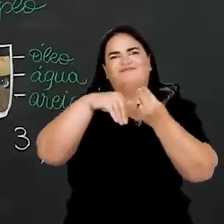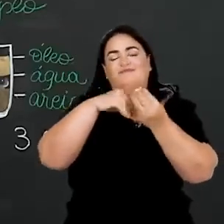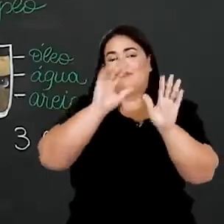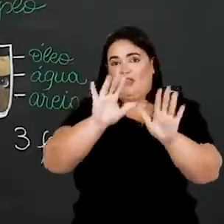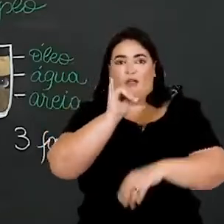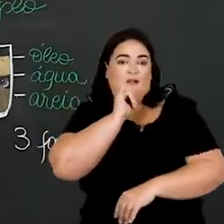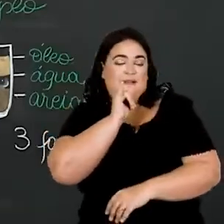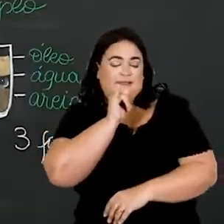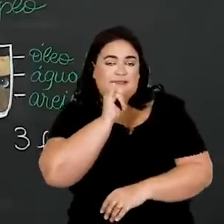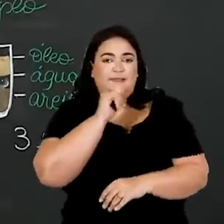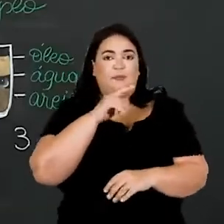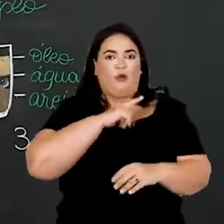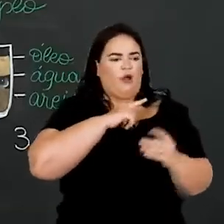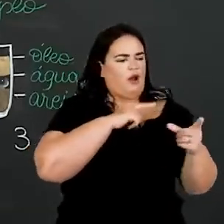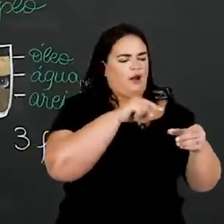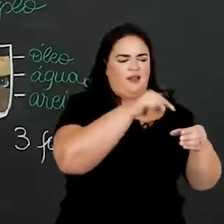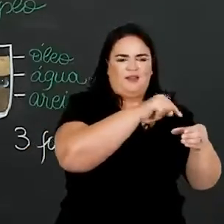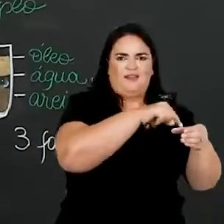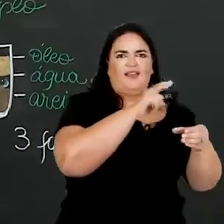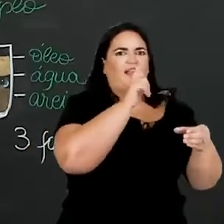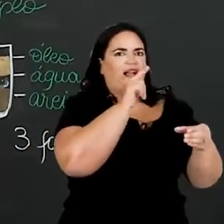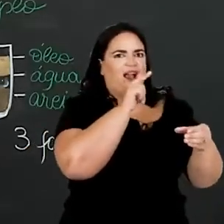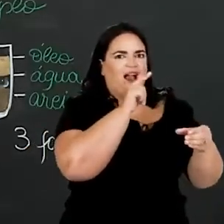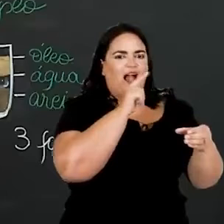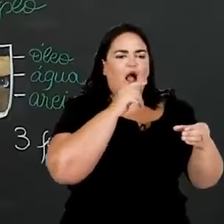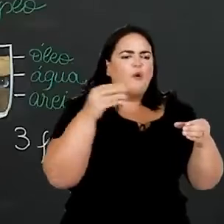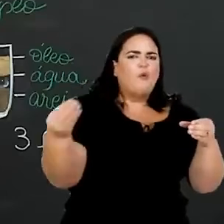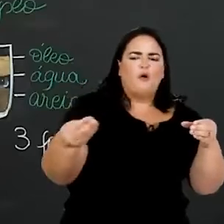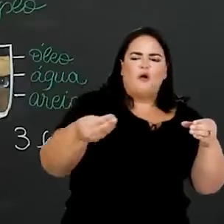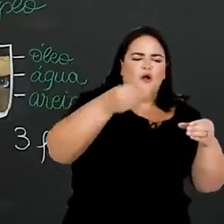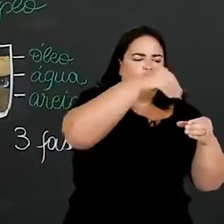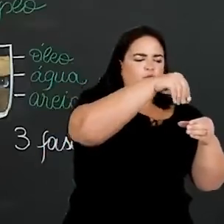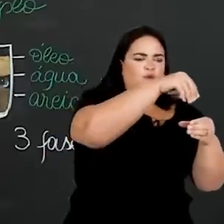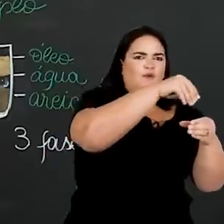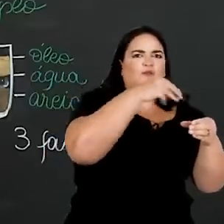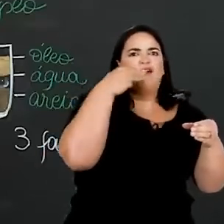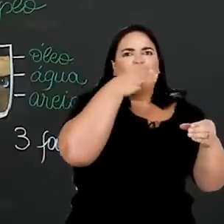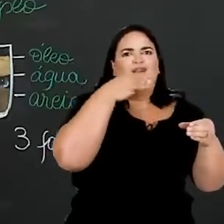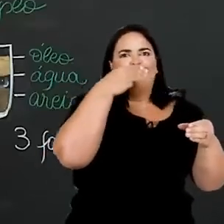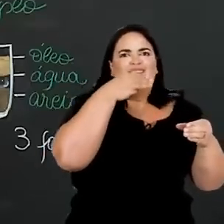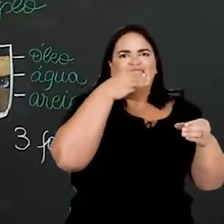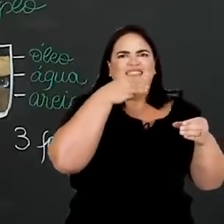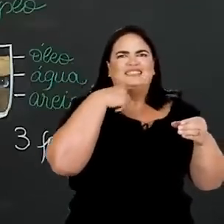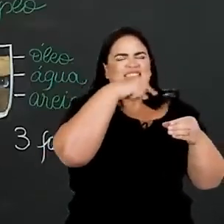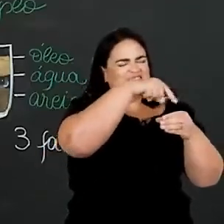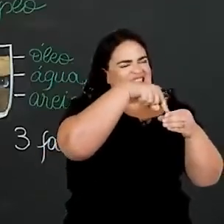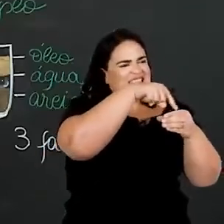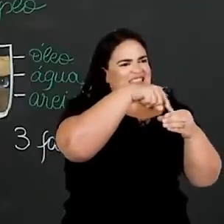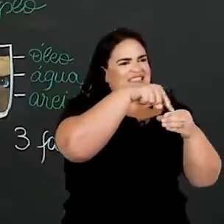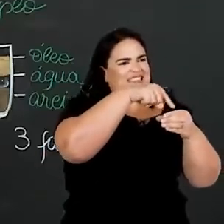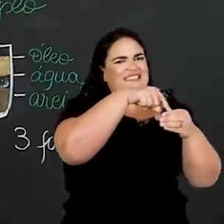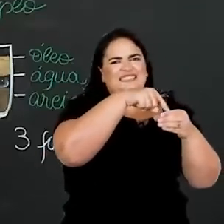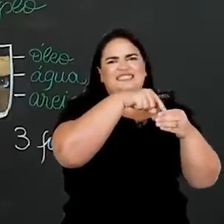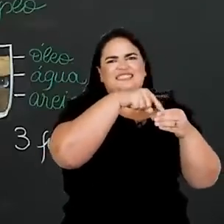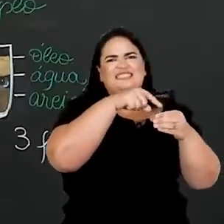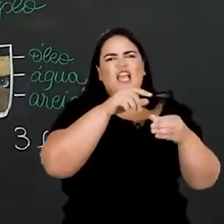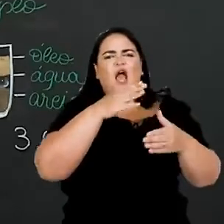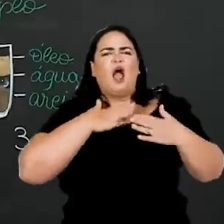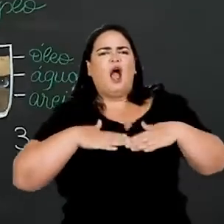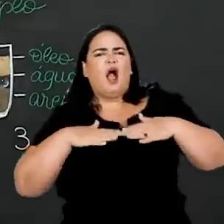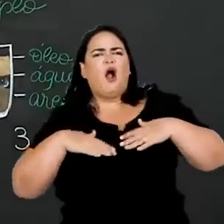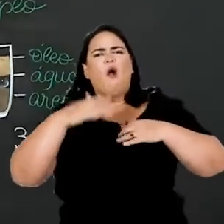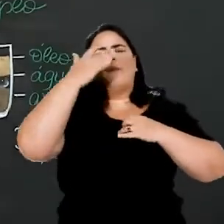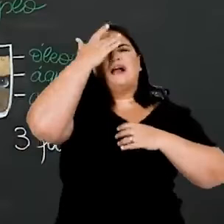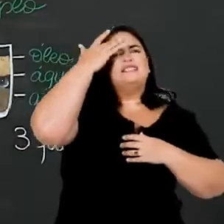tenho aqui água com açúcar. Fiz uma misturinha clássica para acalmar os nervosos. Água com